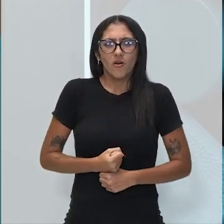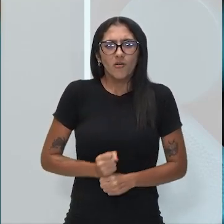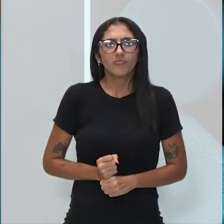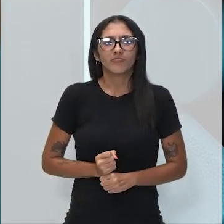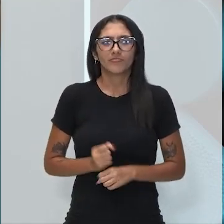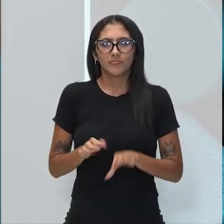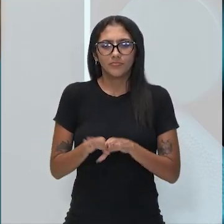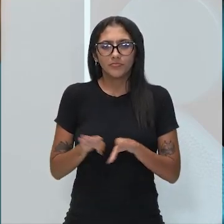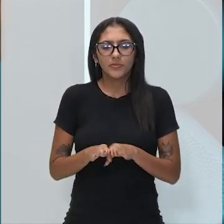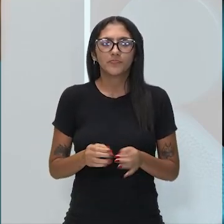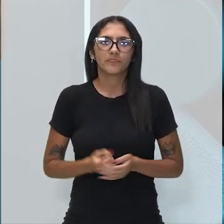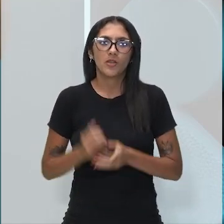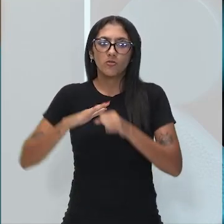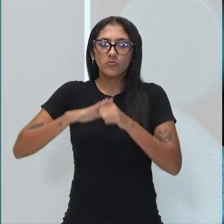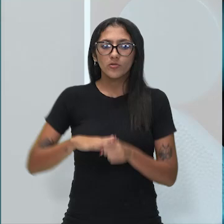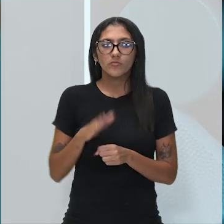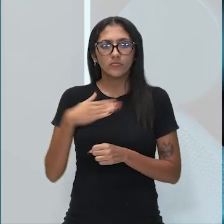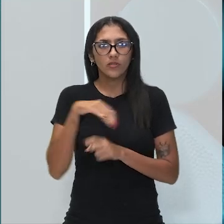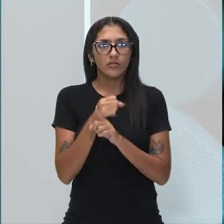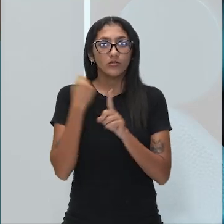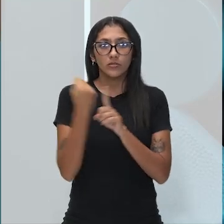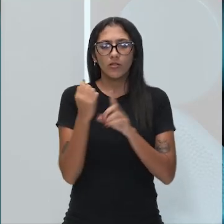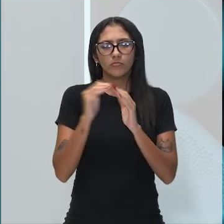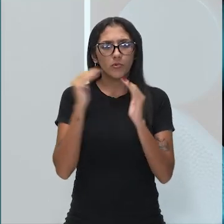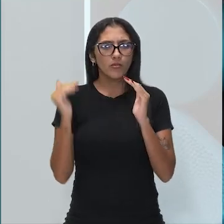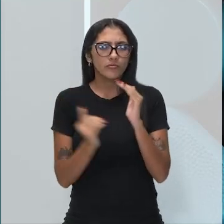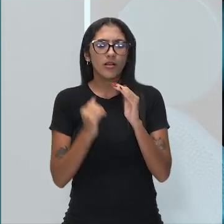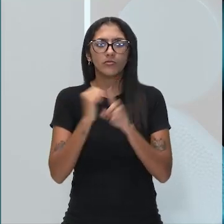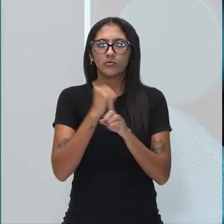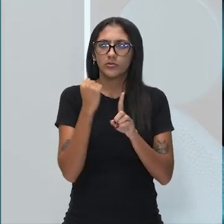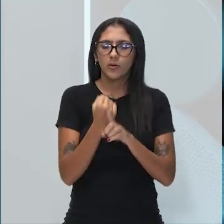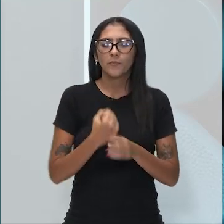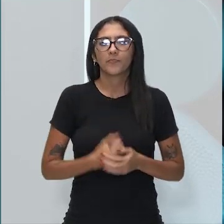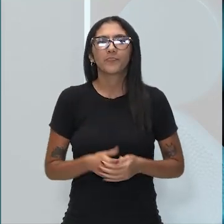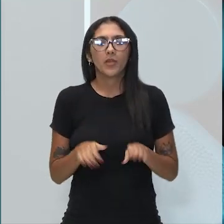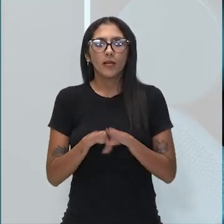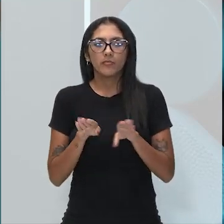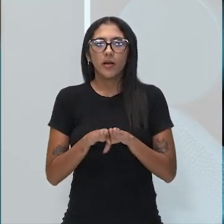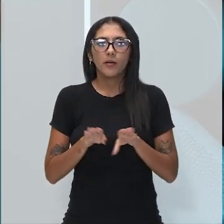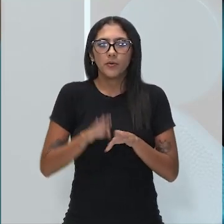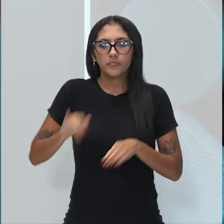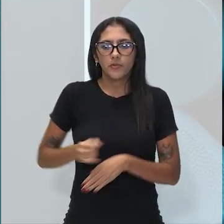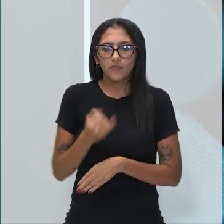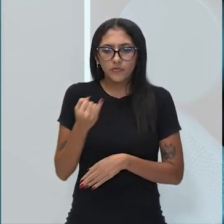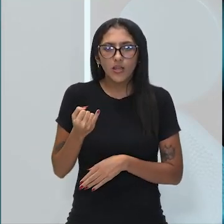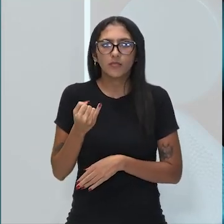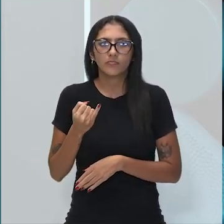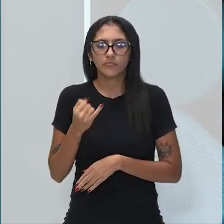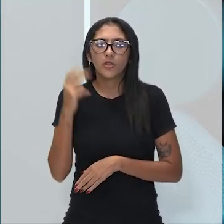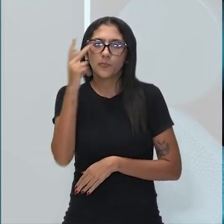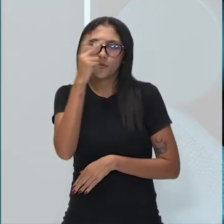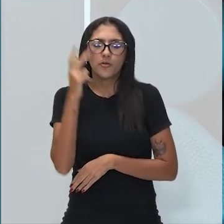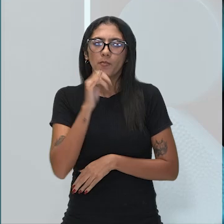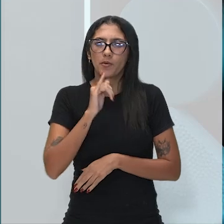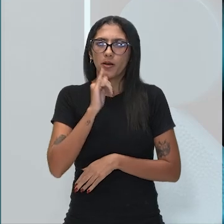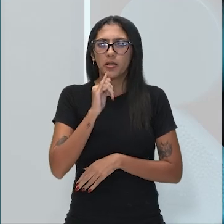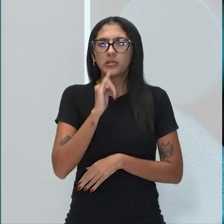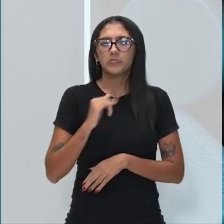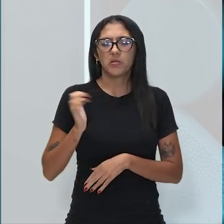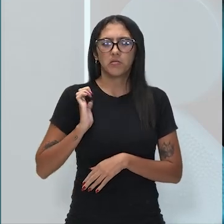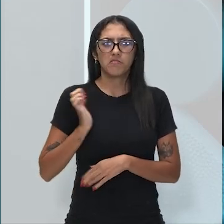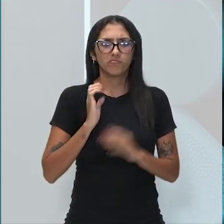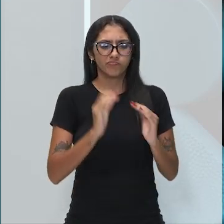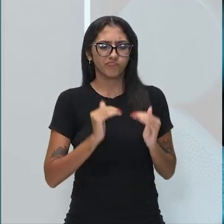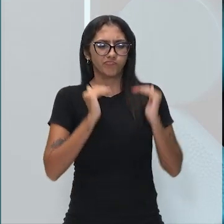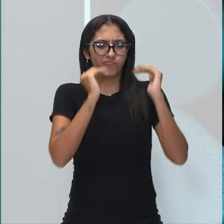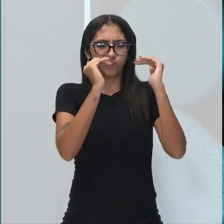presente, injustiças sociais vão estar presentes, a exploração das pessoas que têm poder econômico mais elevado,